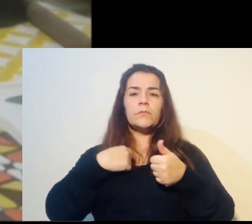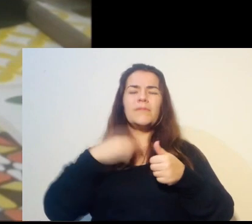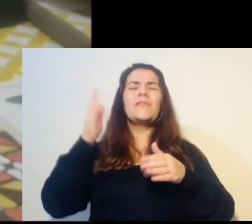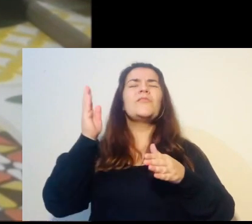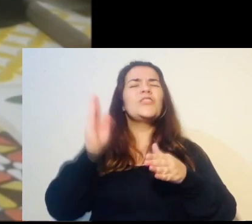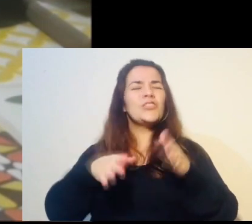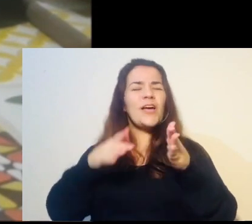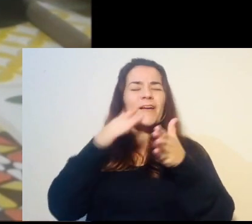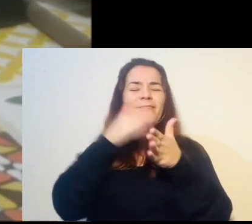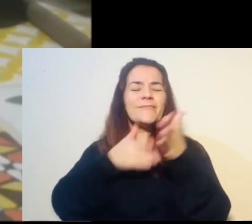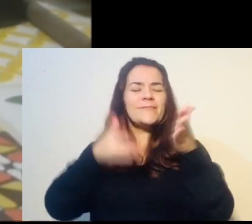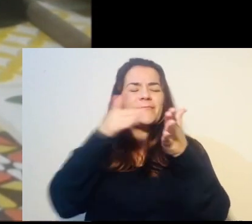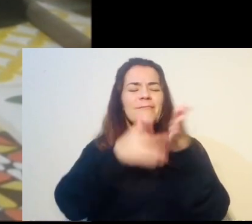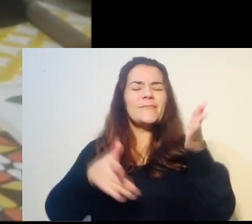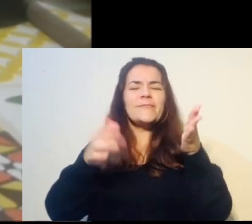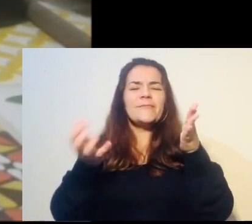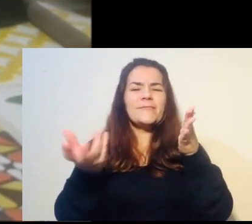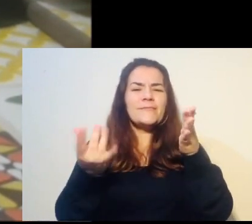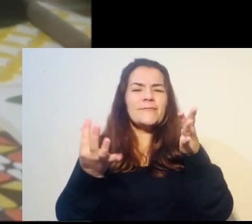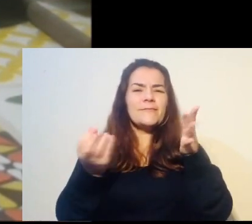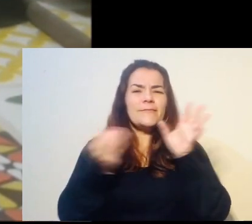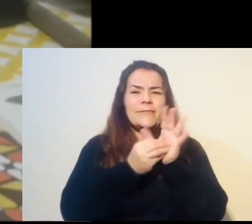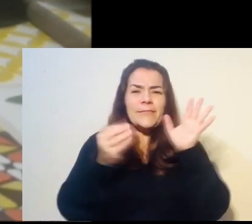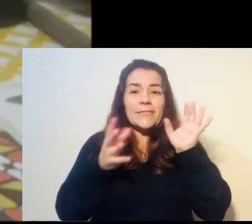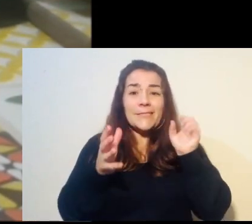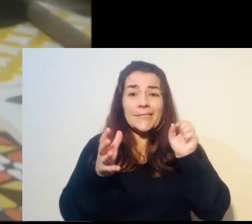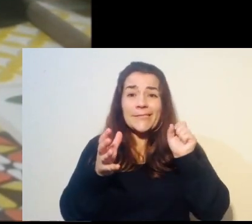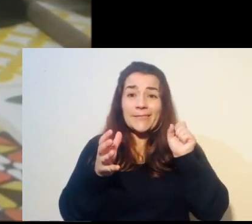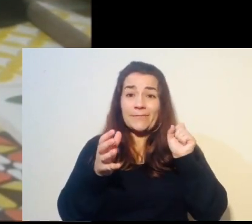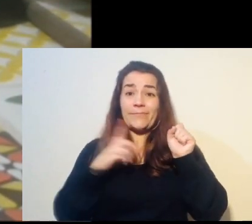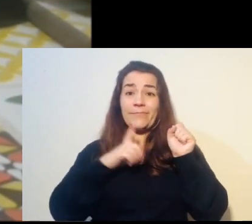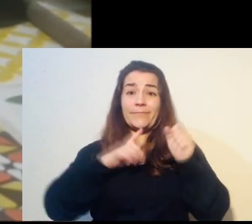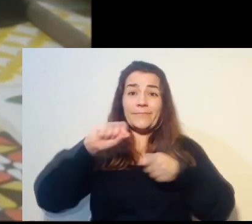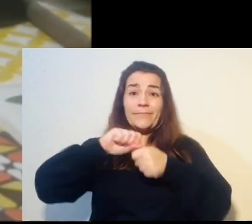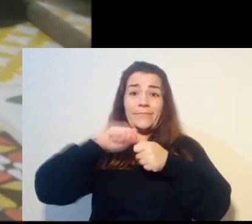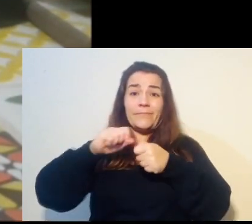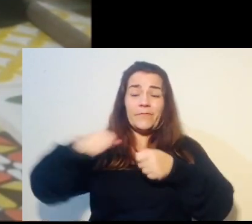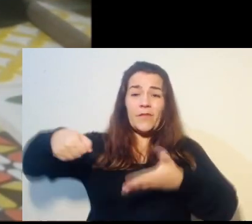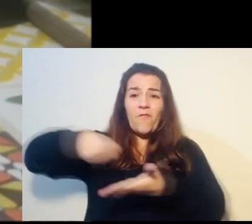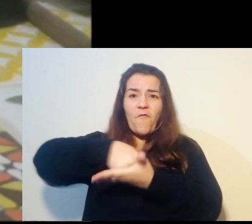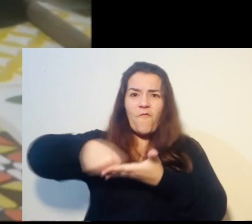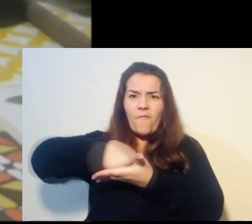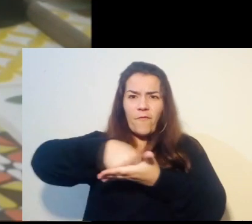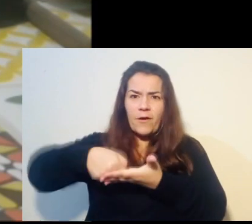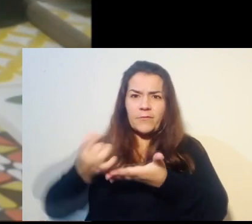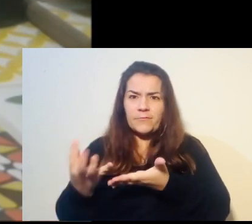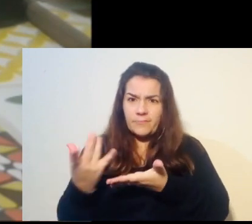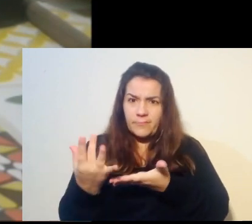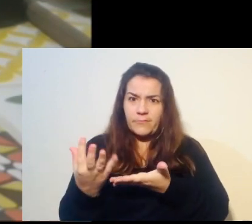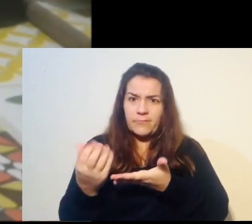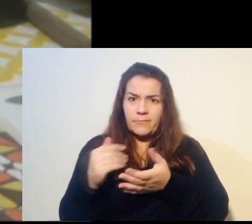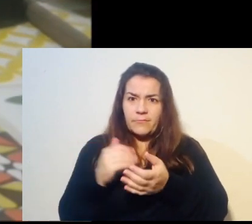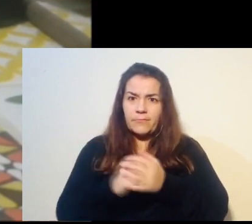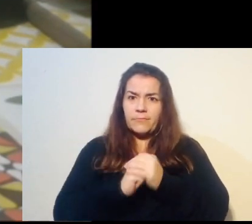cuidado. Eu já cortei o dedo várias vezes, já me queimei fazendo isso, porque tem como fazer com ferro quente.